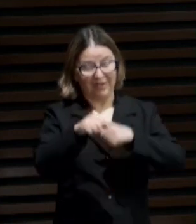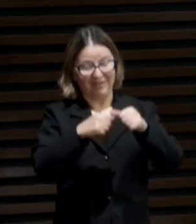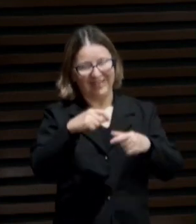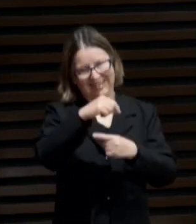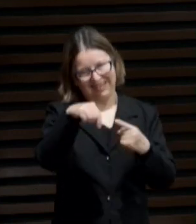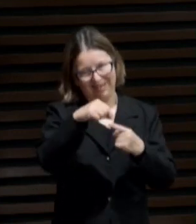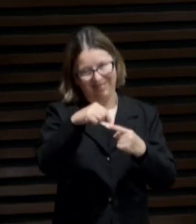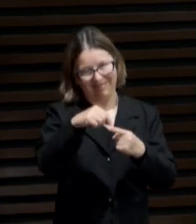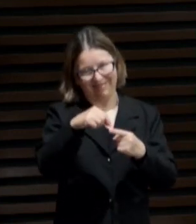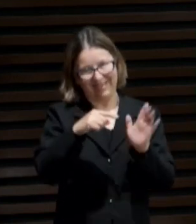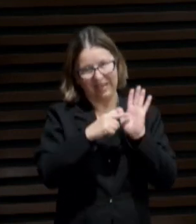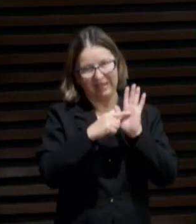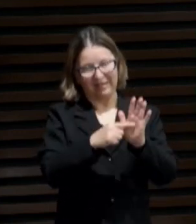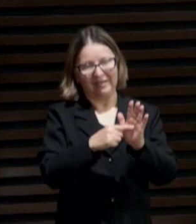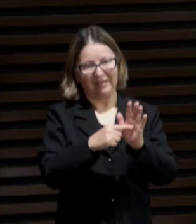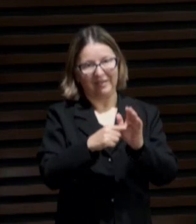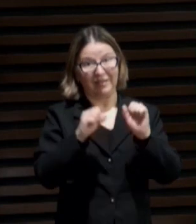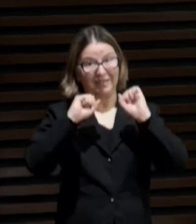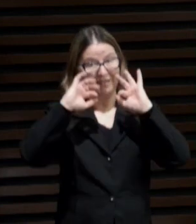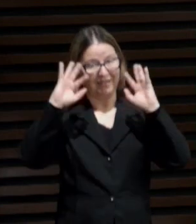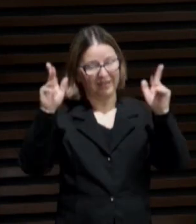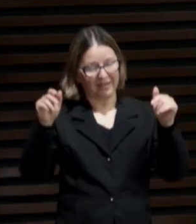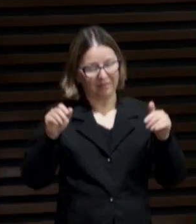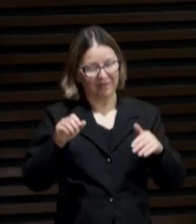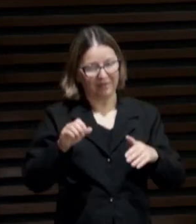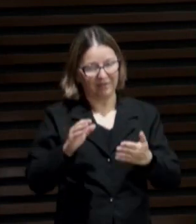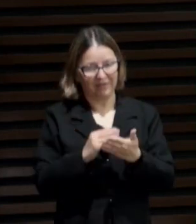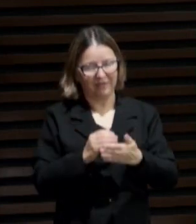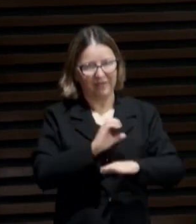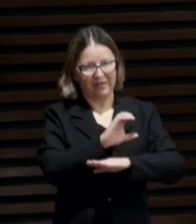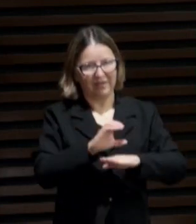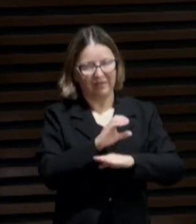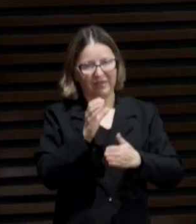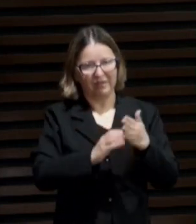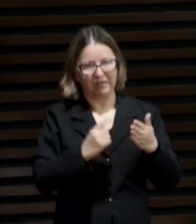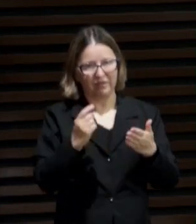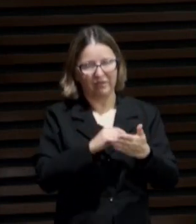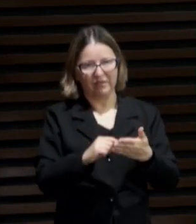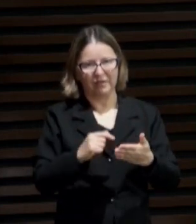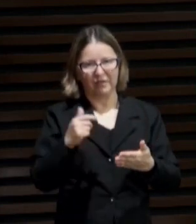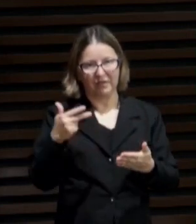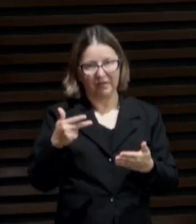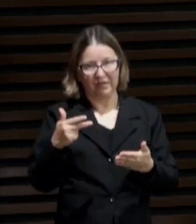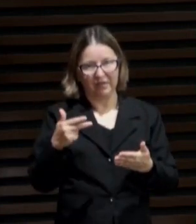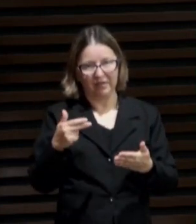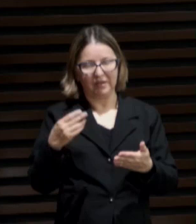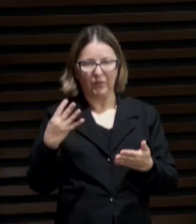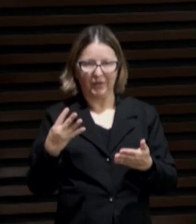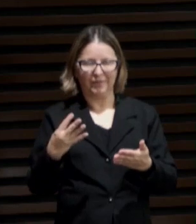isso claramente logo no início de sua epístola. Efésios capítulo 1, versículo 3 e 4. Vamos ler